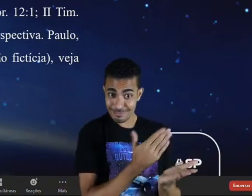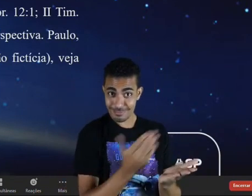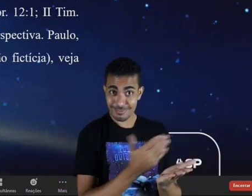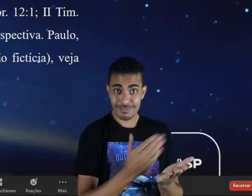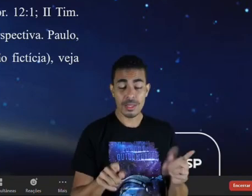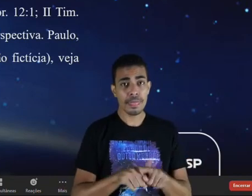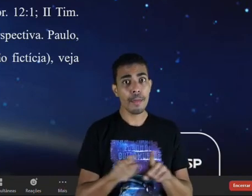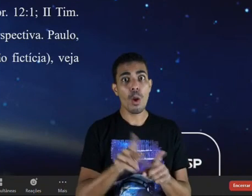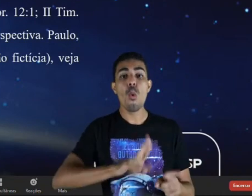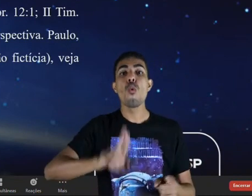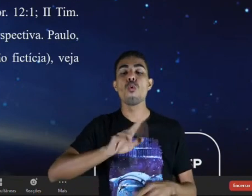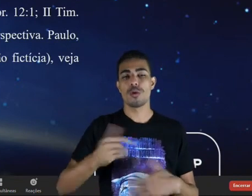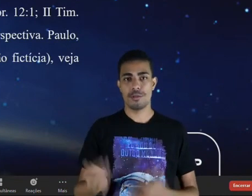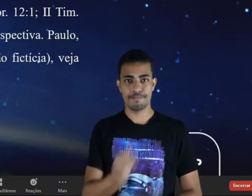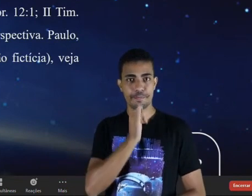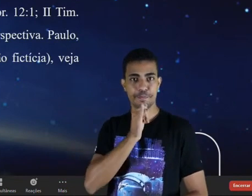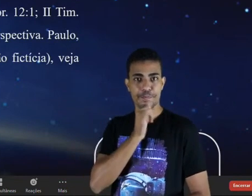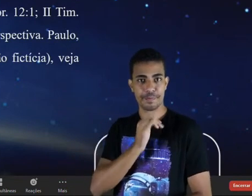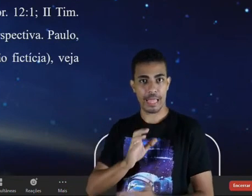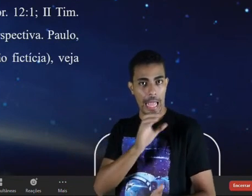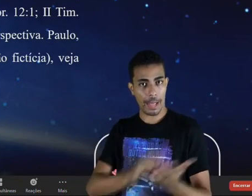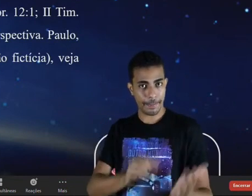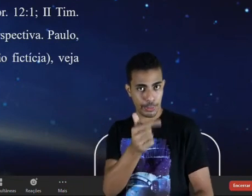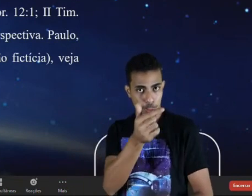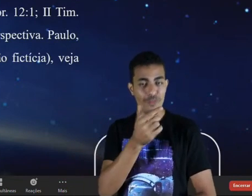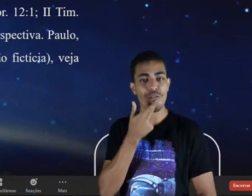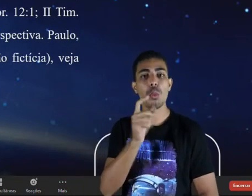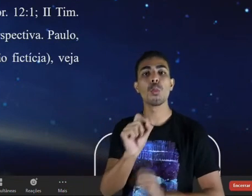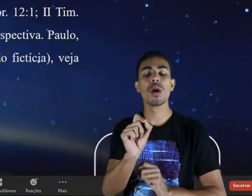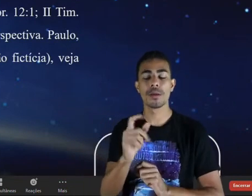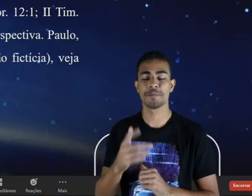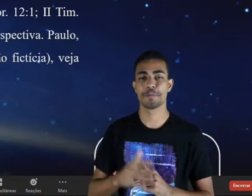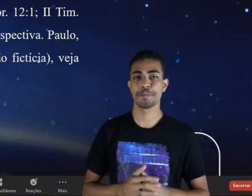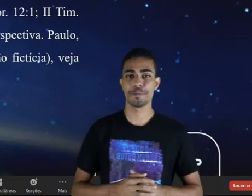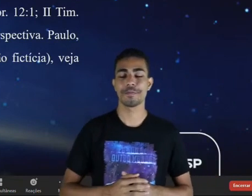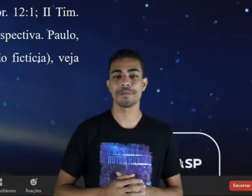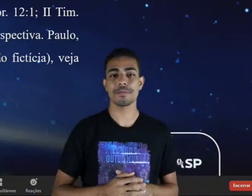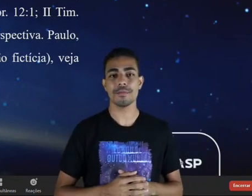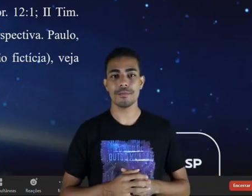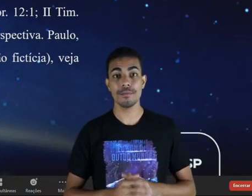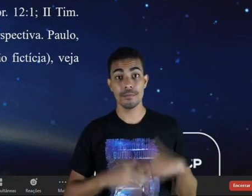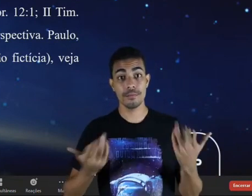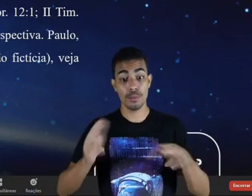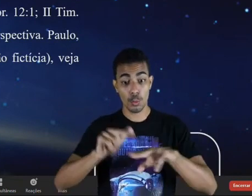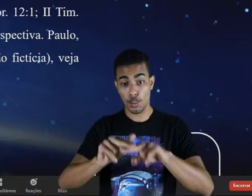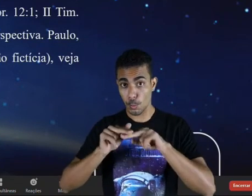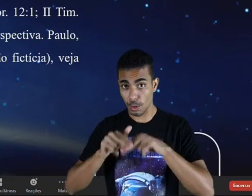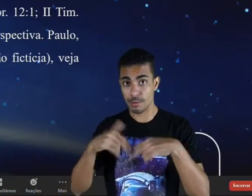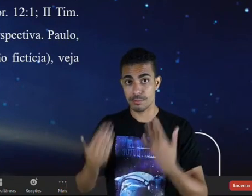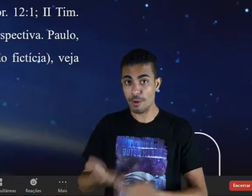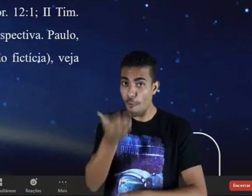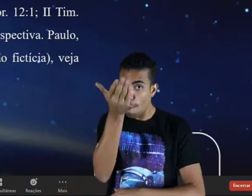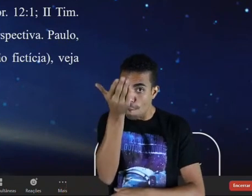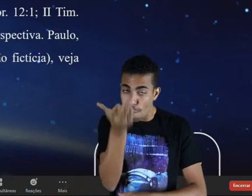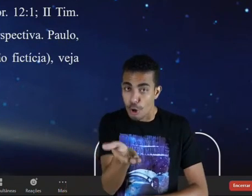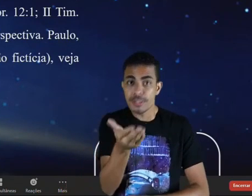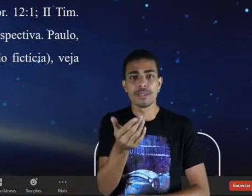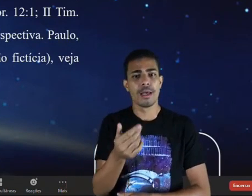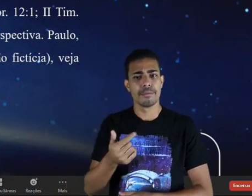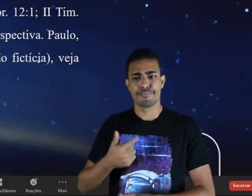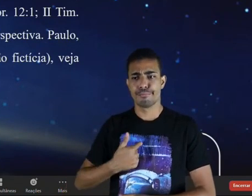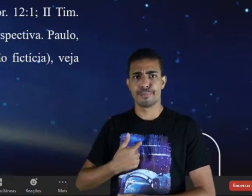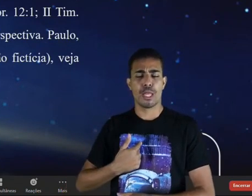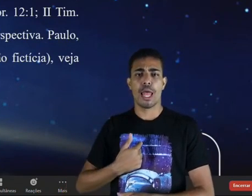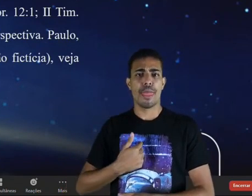usa demais isso aqui. Olha, por exemplo, no capítulo 2, ele fala assim: olha, por isso você é